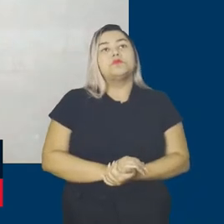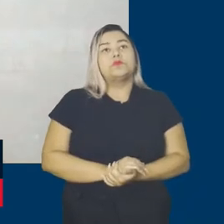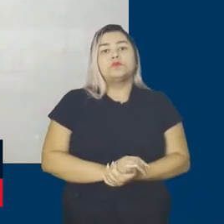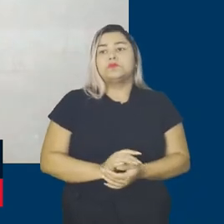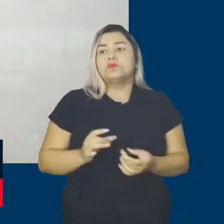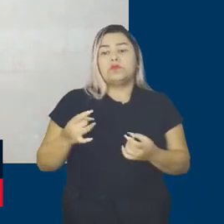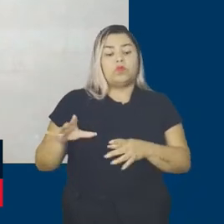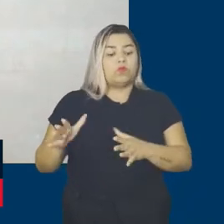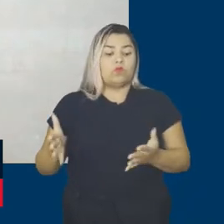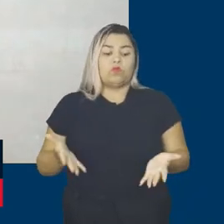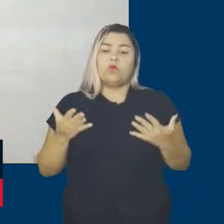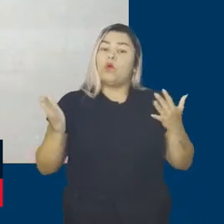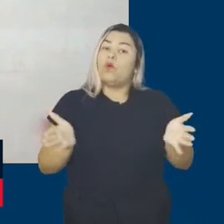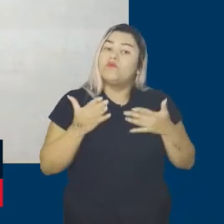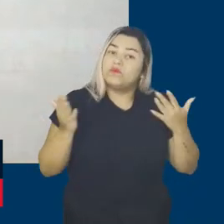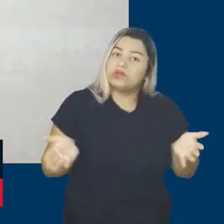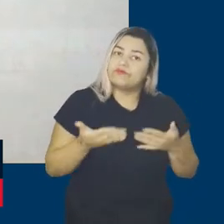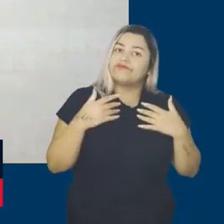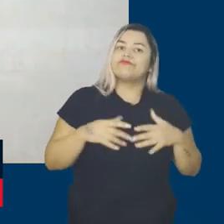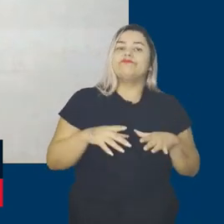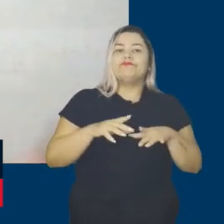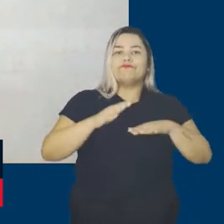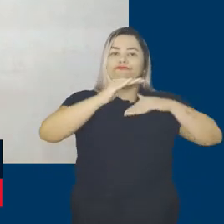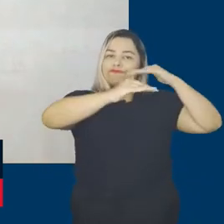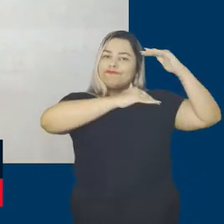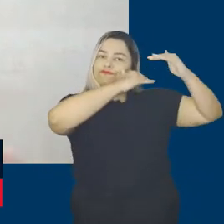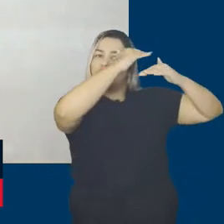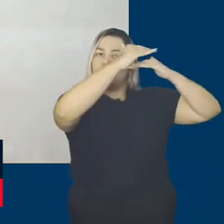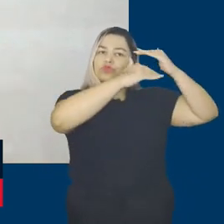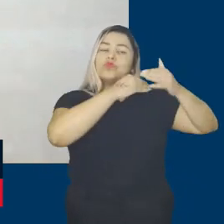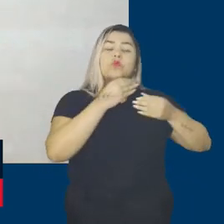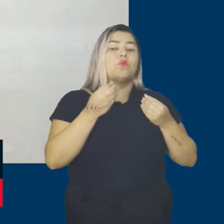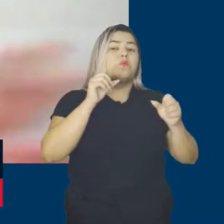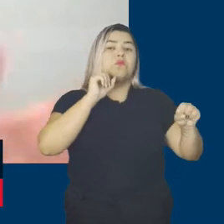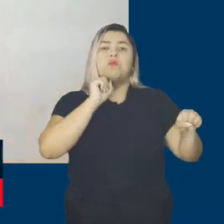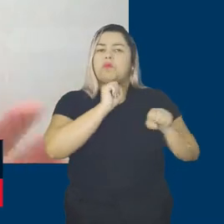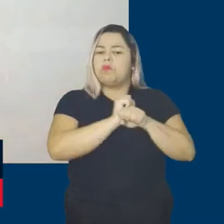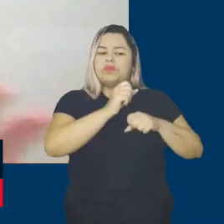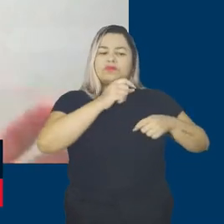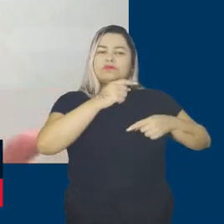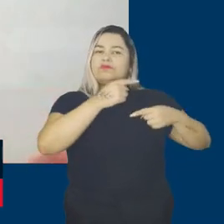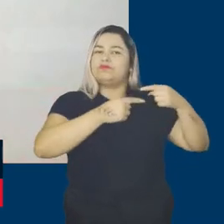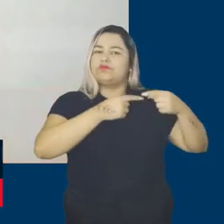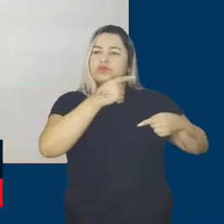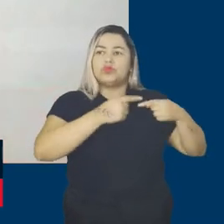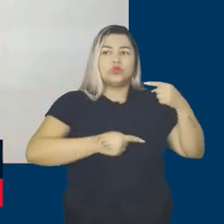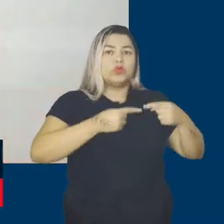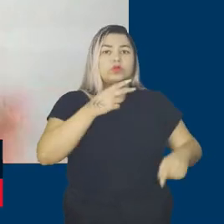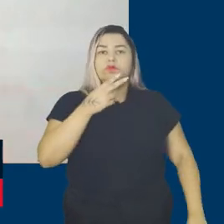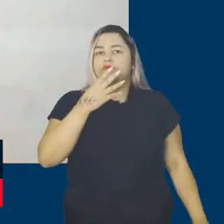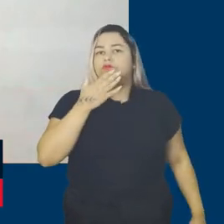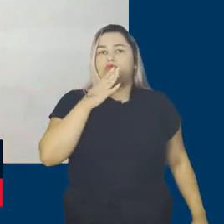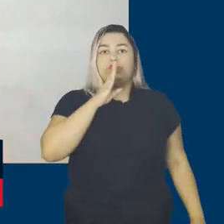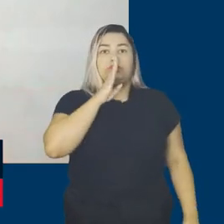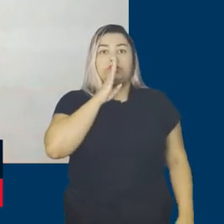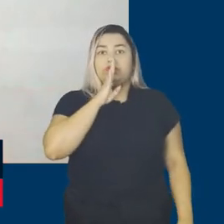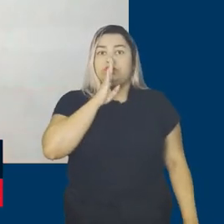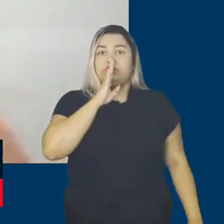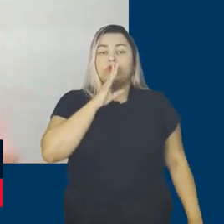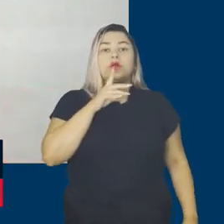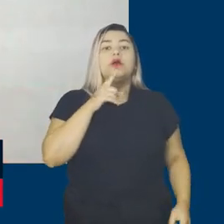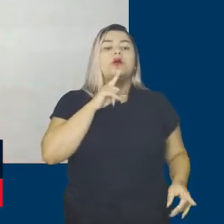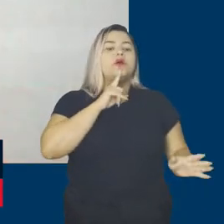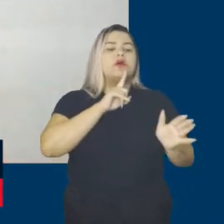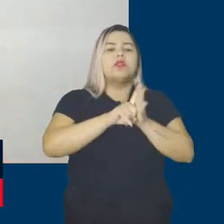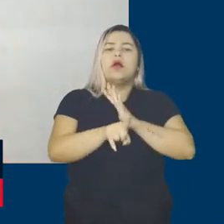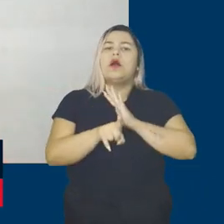de fomentar a indústria e o desenvolvimento econômico, como parou de discutir. Os técnicos nem podiam abrir a boca, que eram